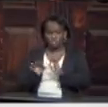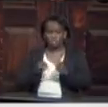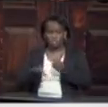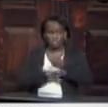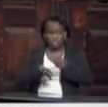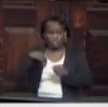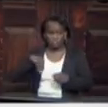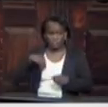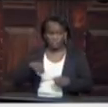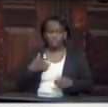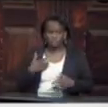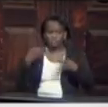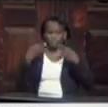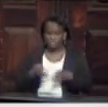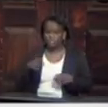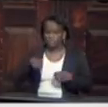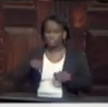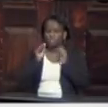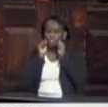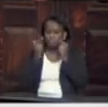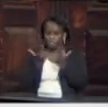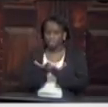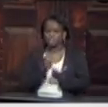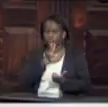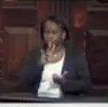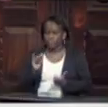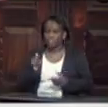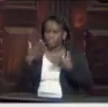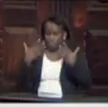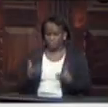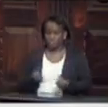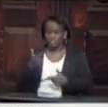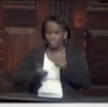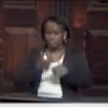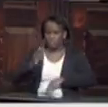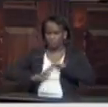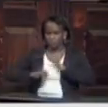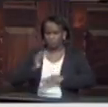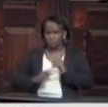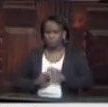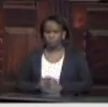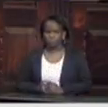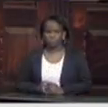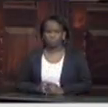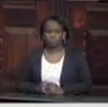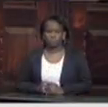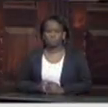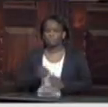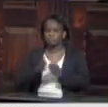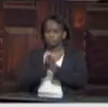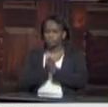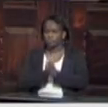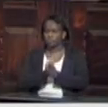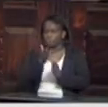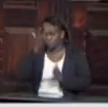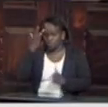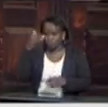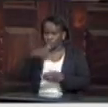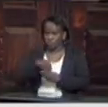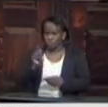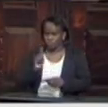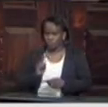salarial, e eu tenho certeza que essa casa vai valorizar esses trabalhadores. Eu pediria quem ainda não votou para votar,